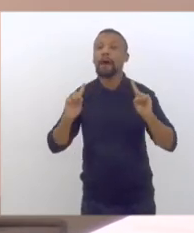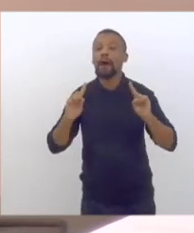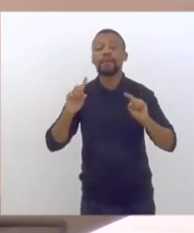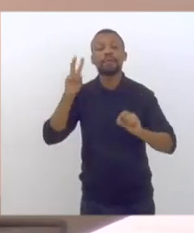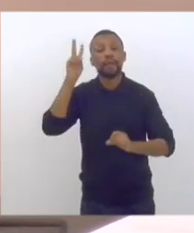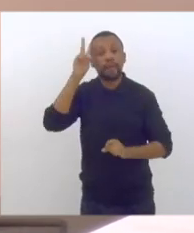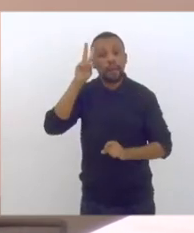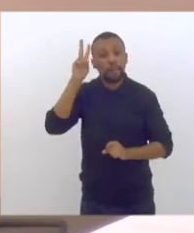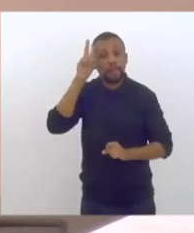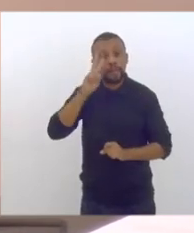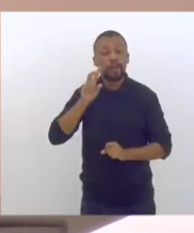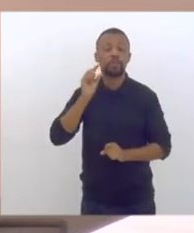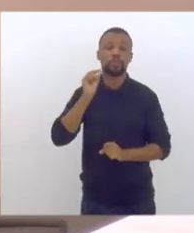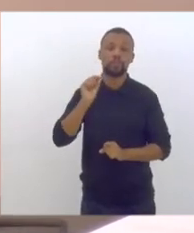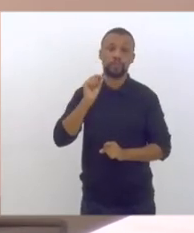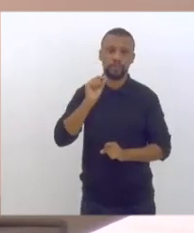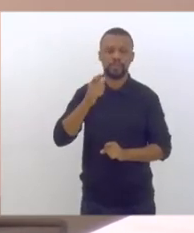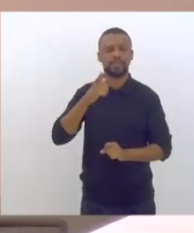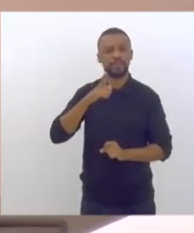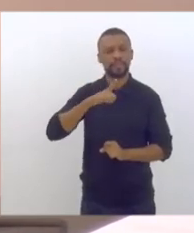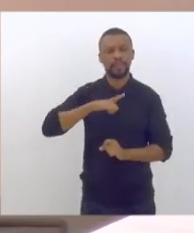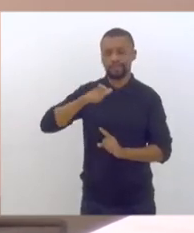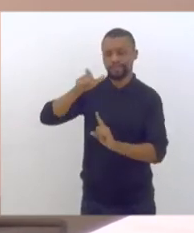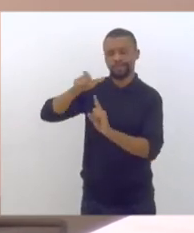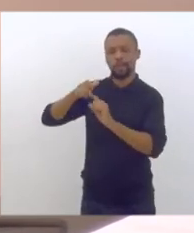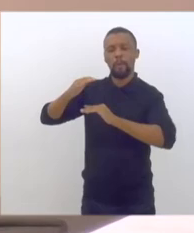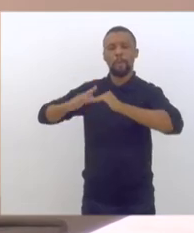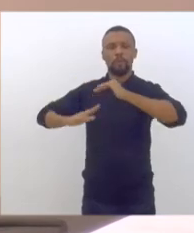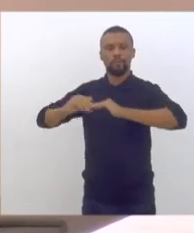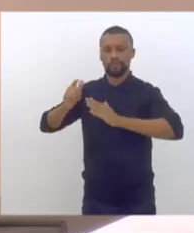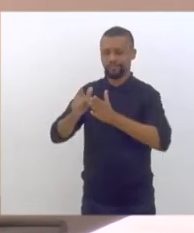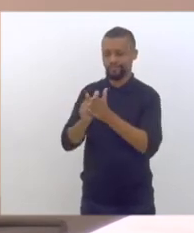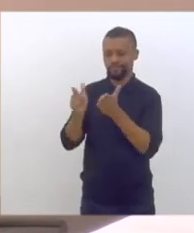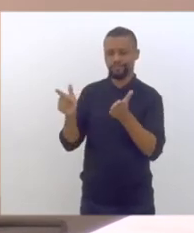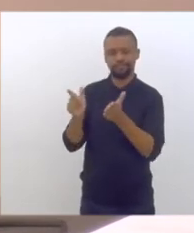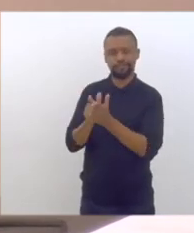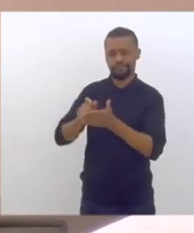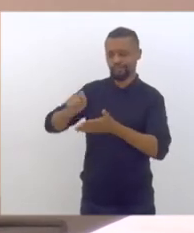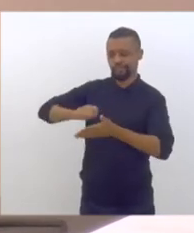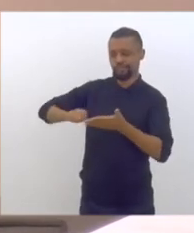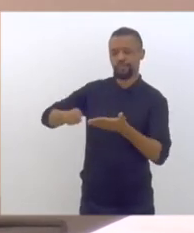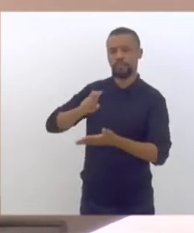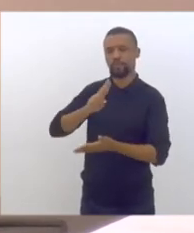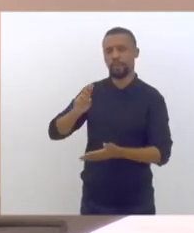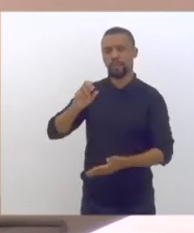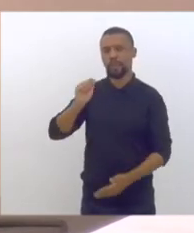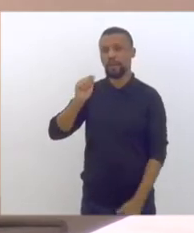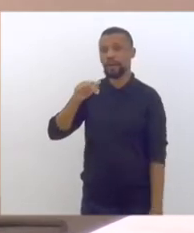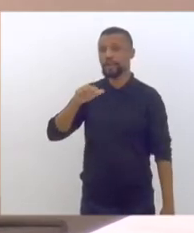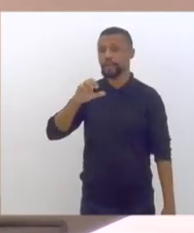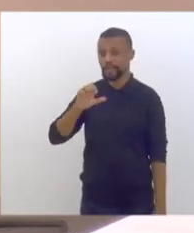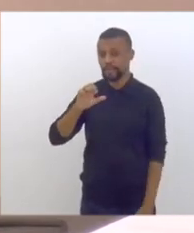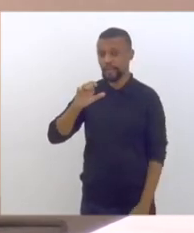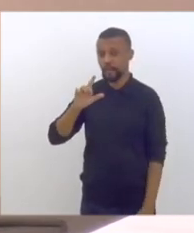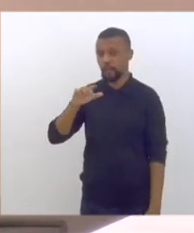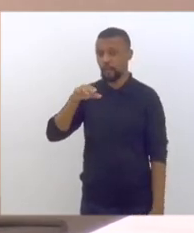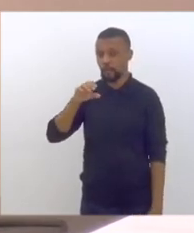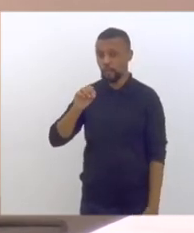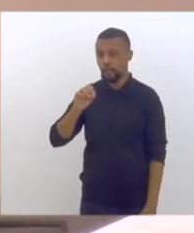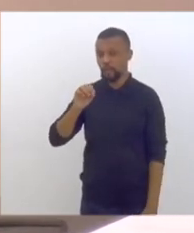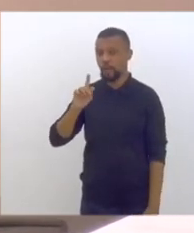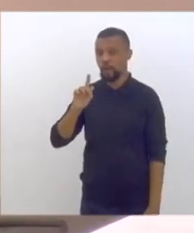Lembrando aqui um um colunista chamado Anselmo Góes heavy metal é